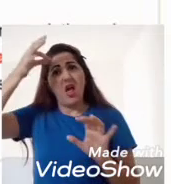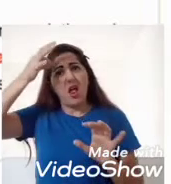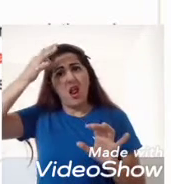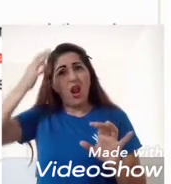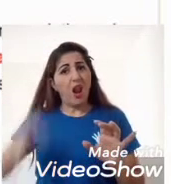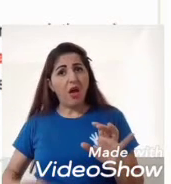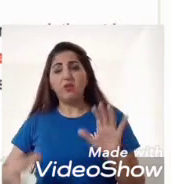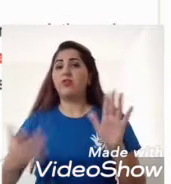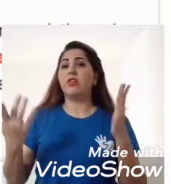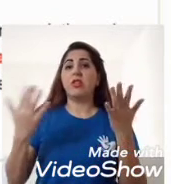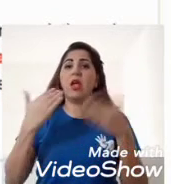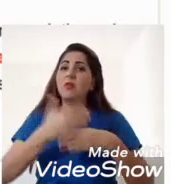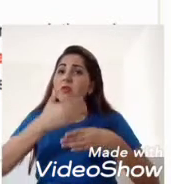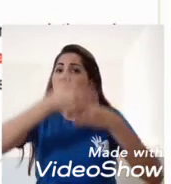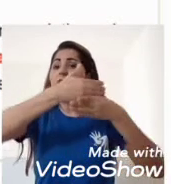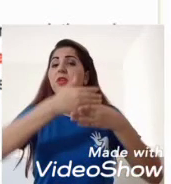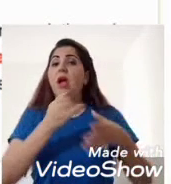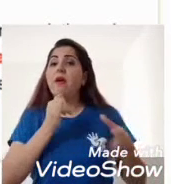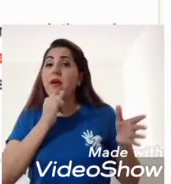a construção. Então, por exemplo,